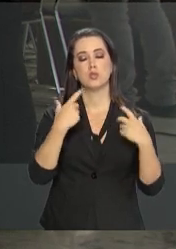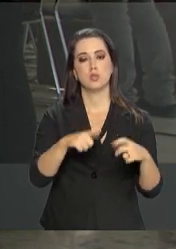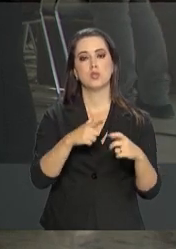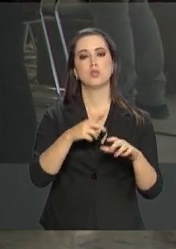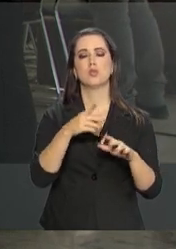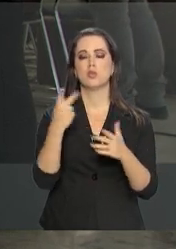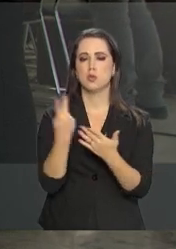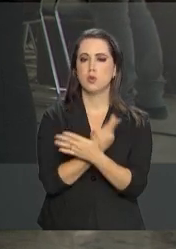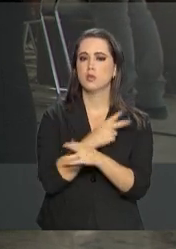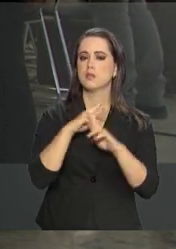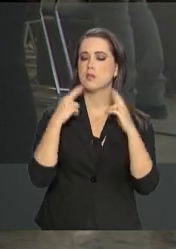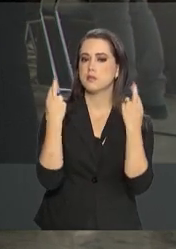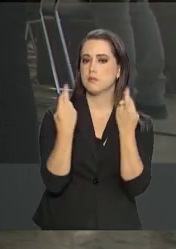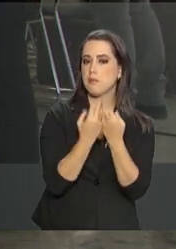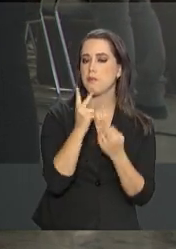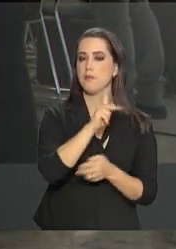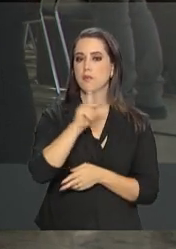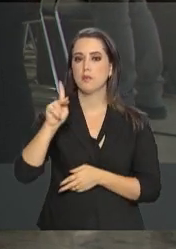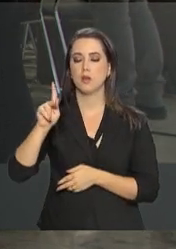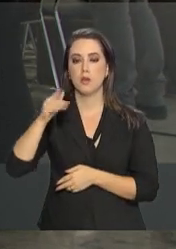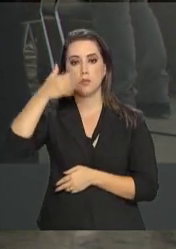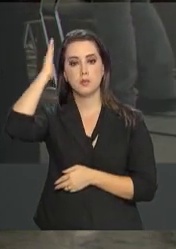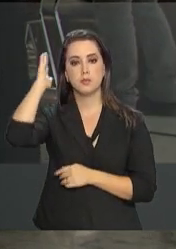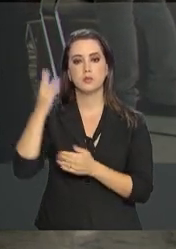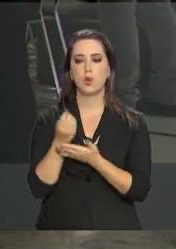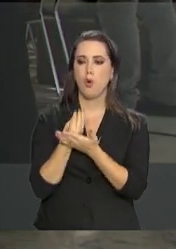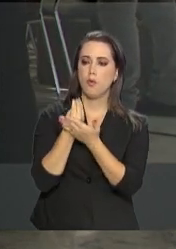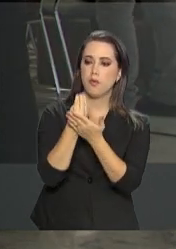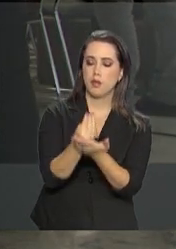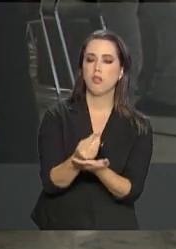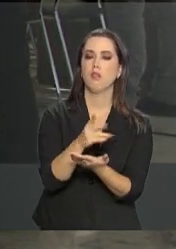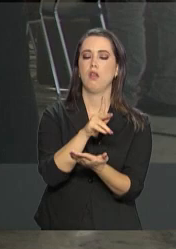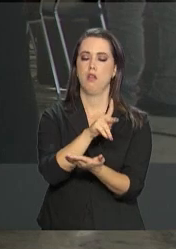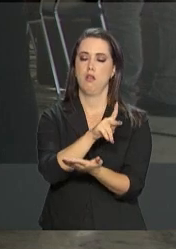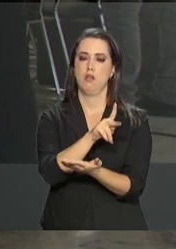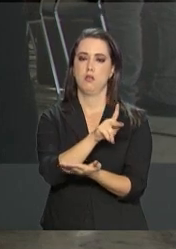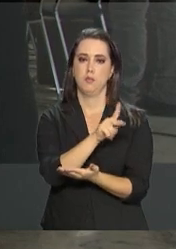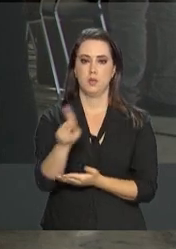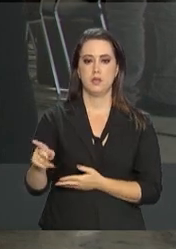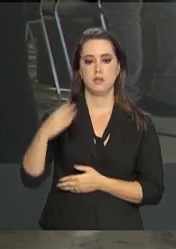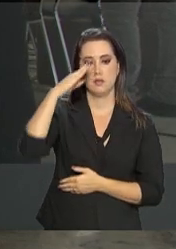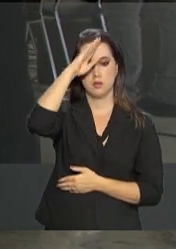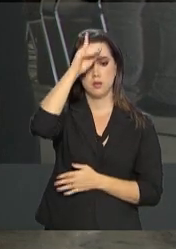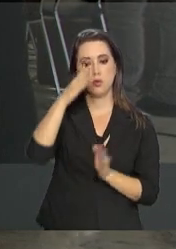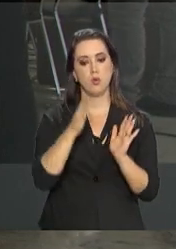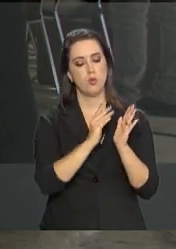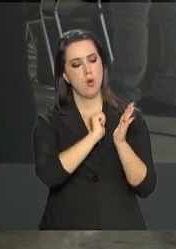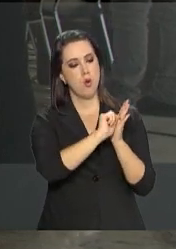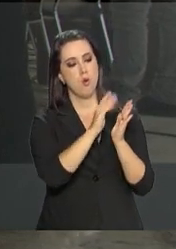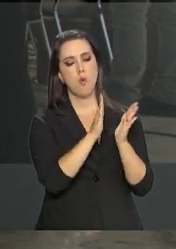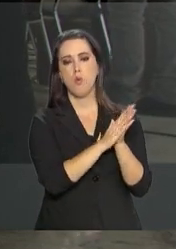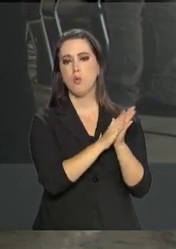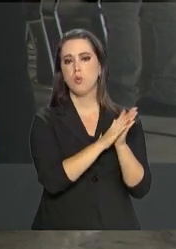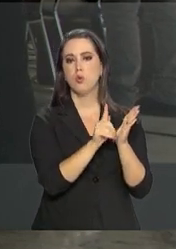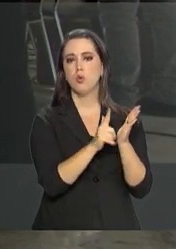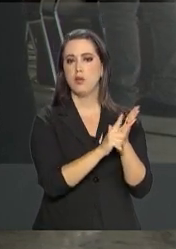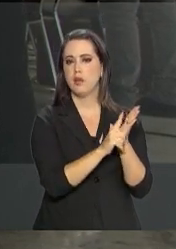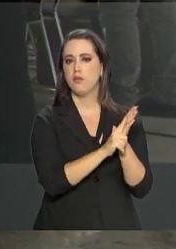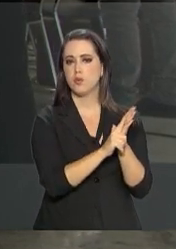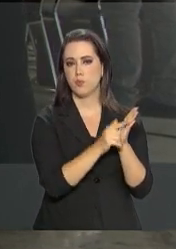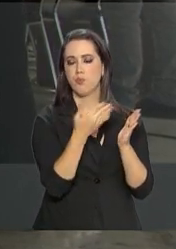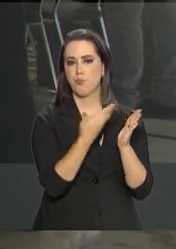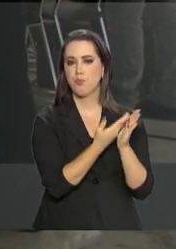sendo realizada essa reunião, o presidente Michel Temer e sua equipe entregaram a Bolsonaro este livro aqui com um resumo do que